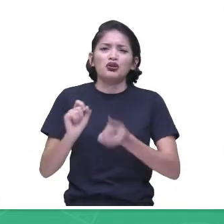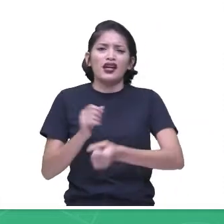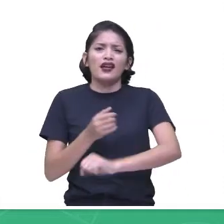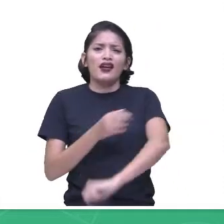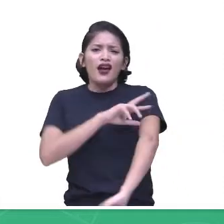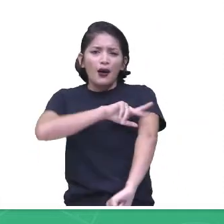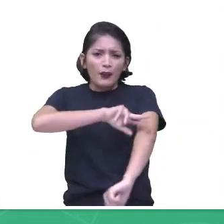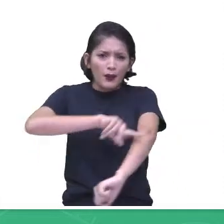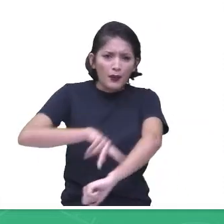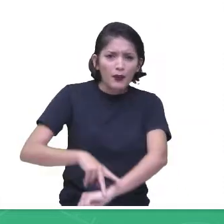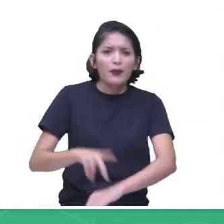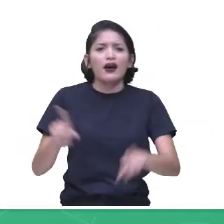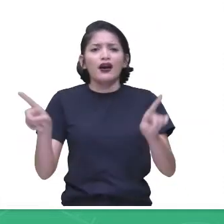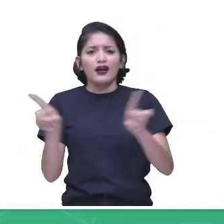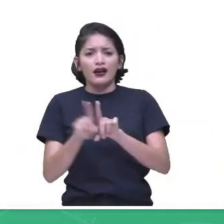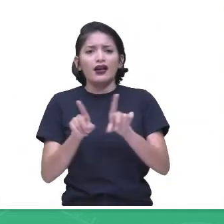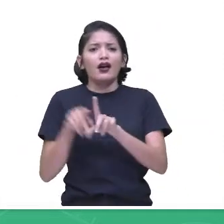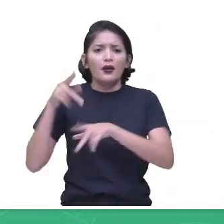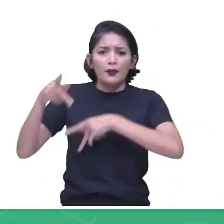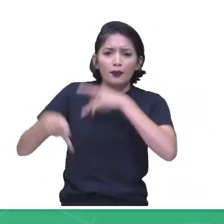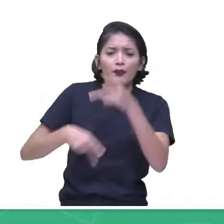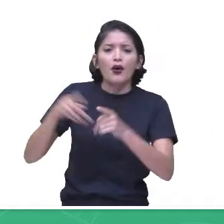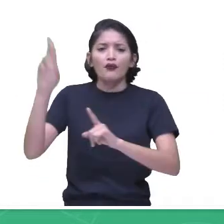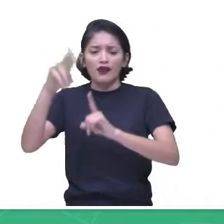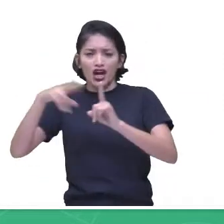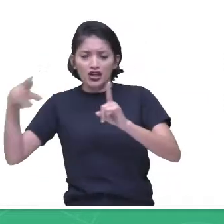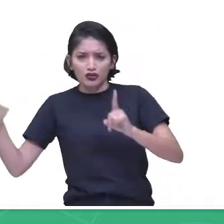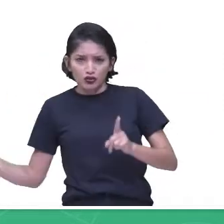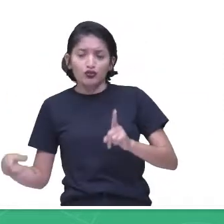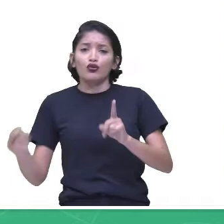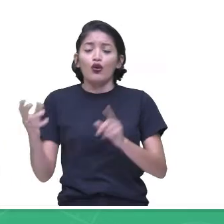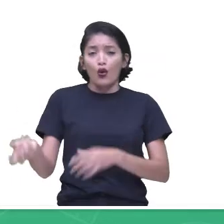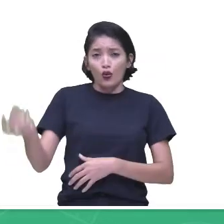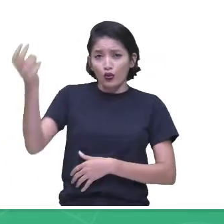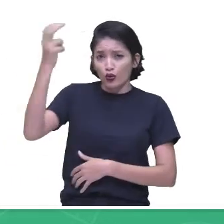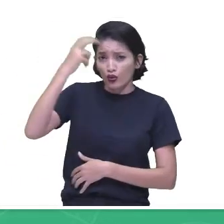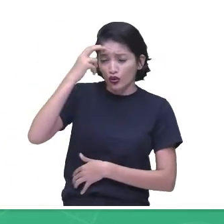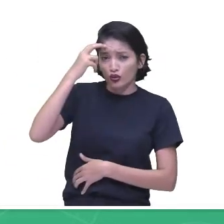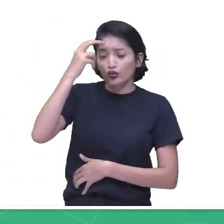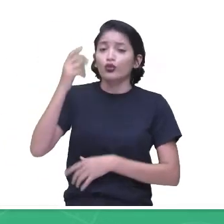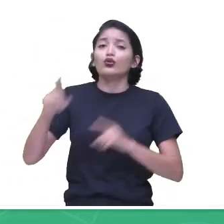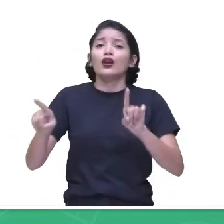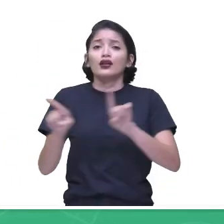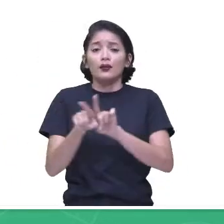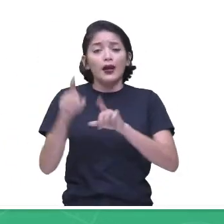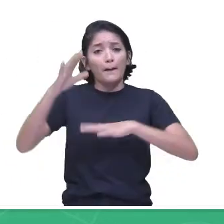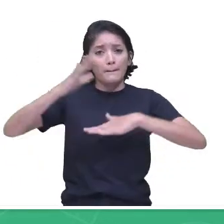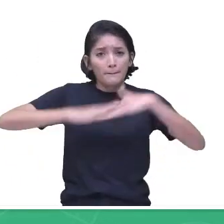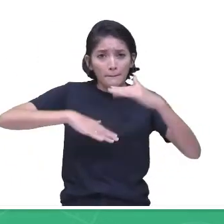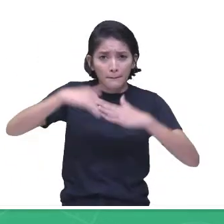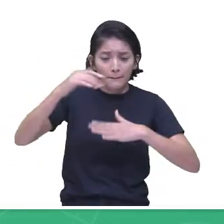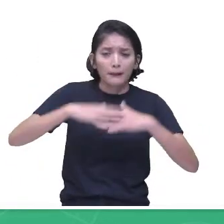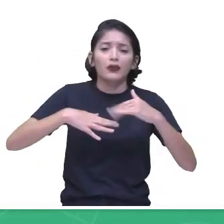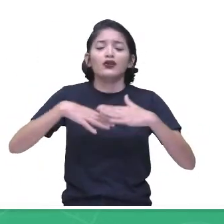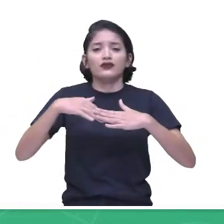raça, nacionalidade, religião, cultura, profissão,